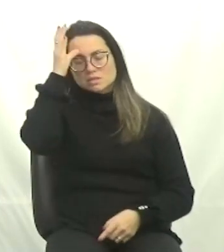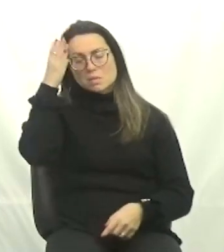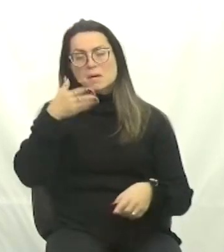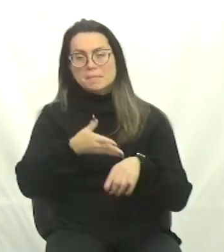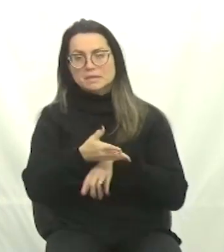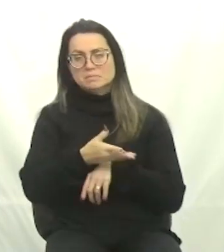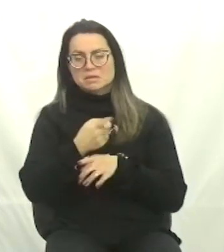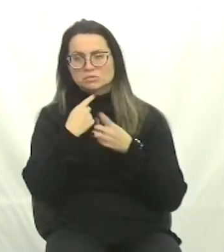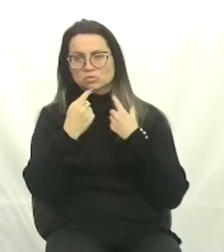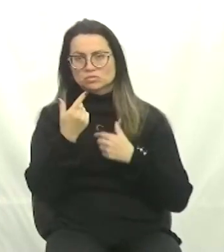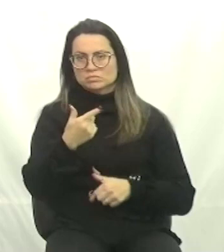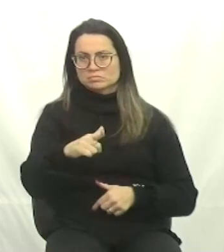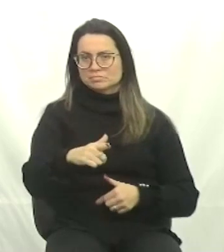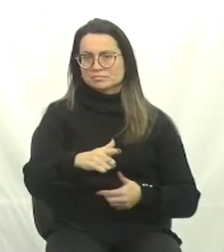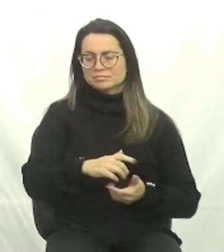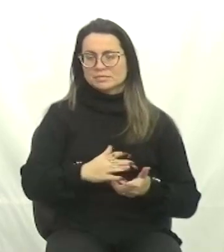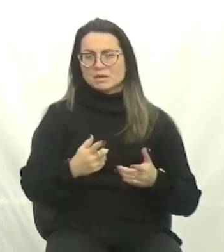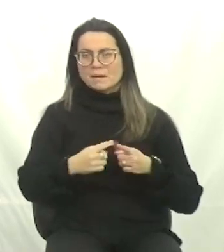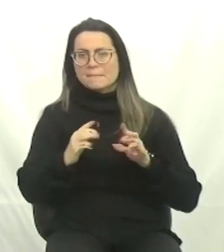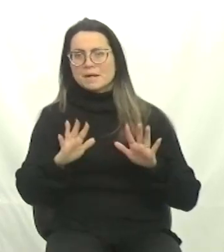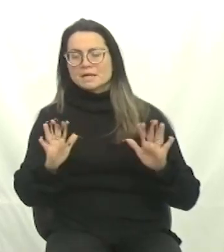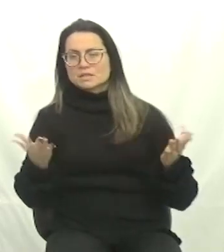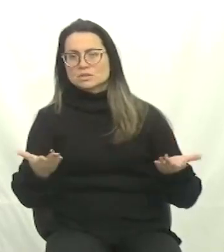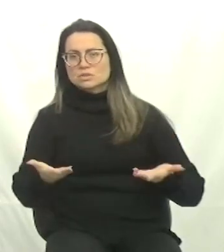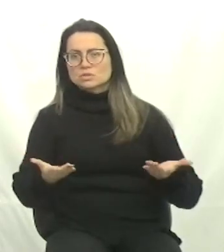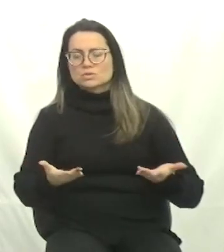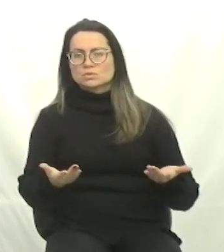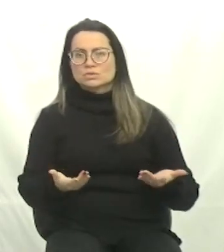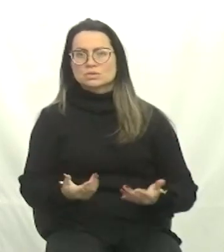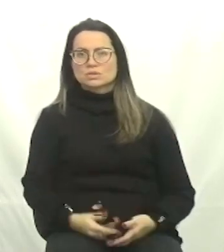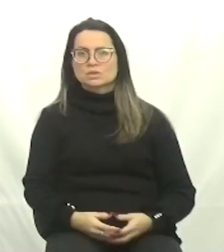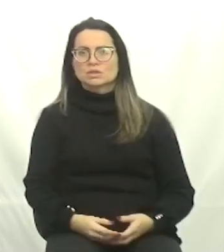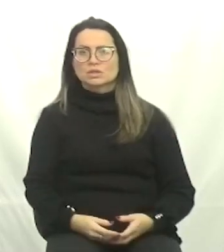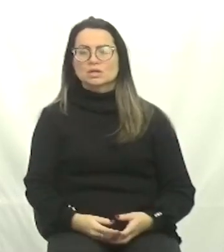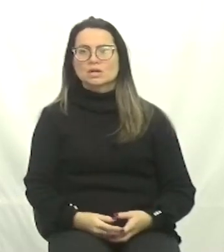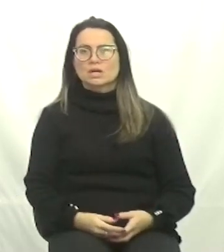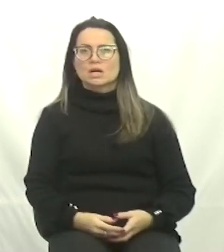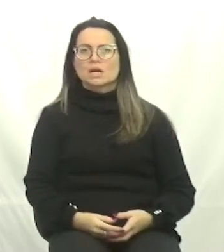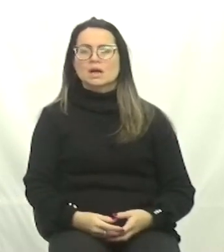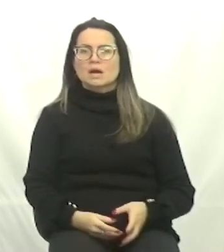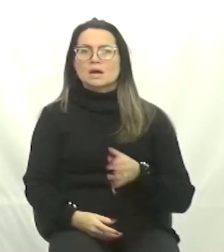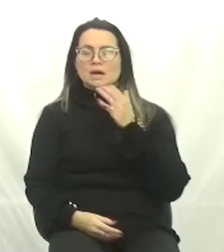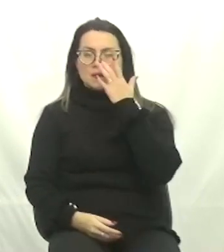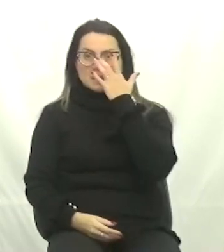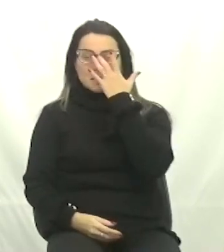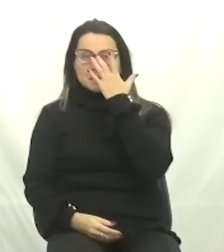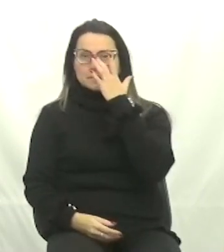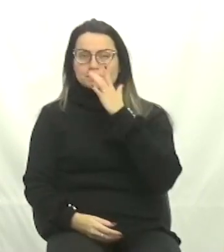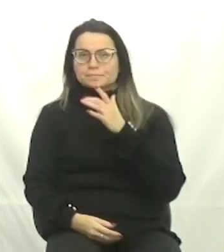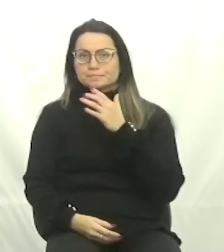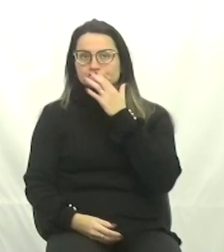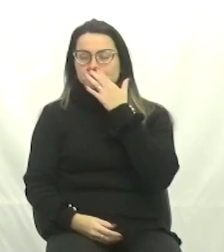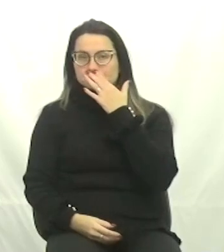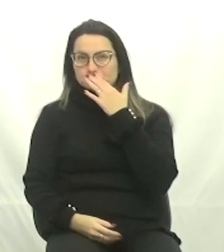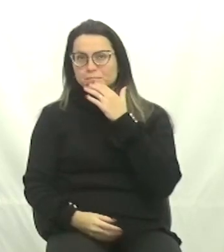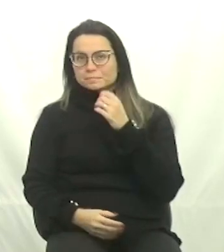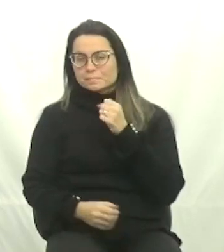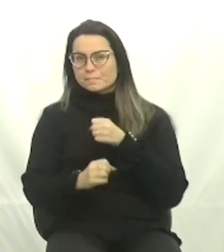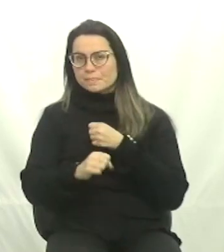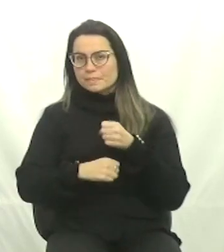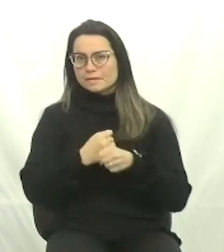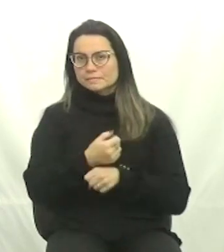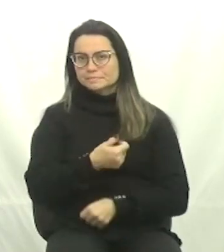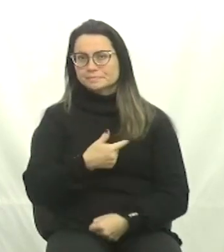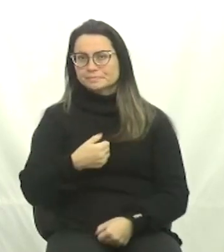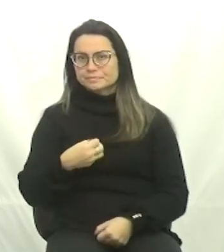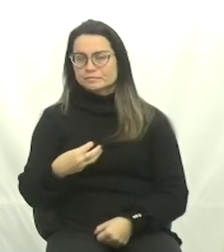e hoje, nessa casa, tramitou na CCJ o PE 65 de 2023, né, que trata sobre o